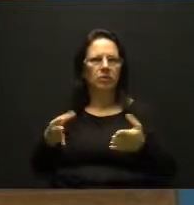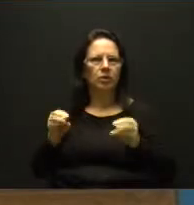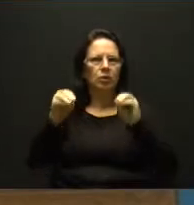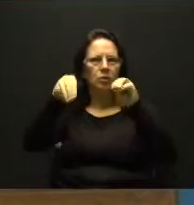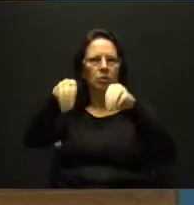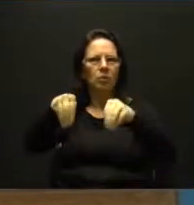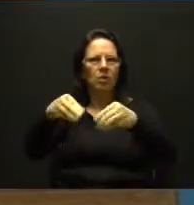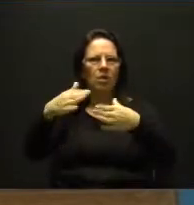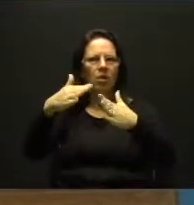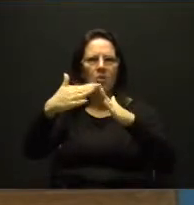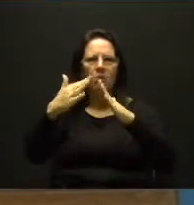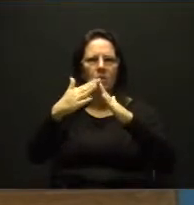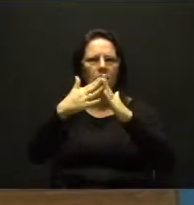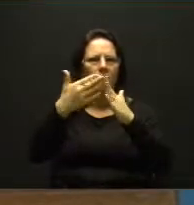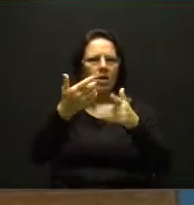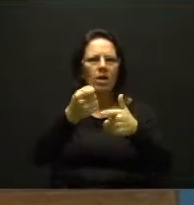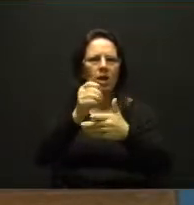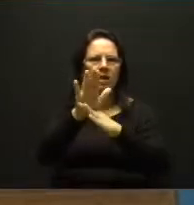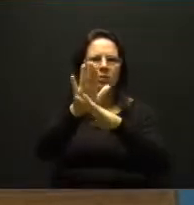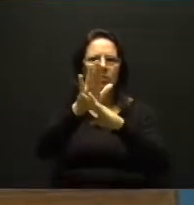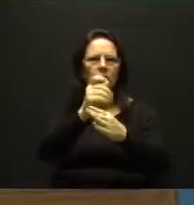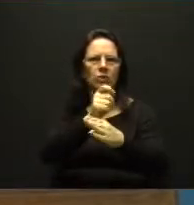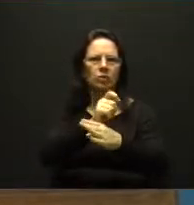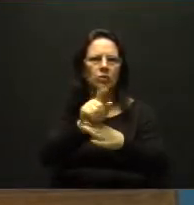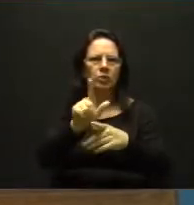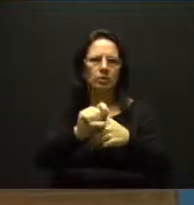qualquer moradia